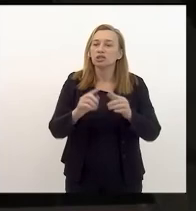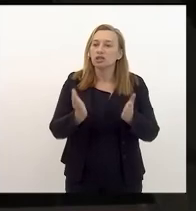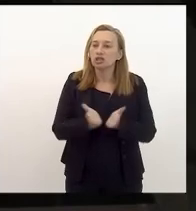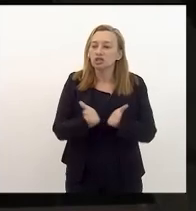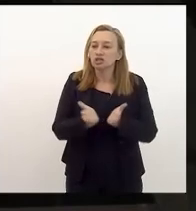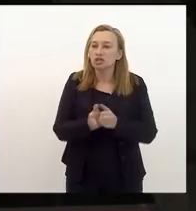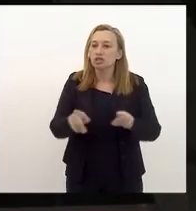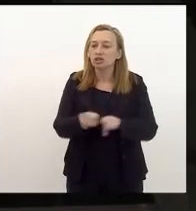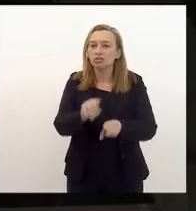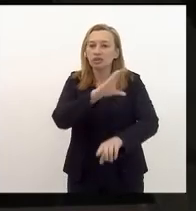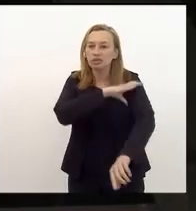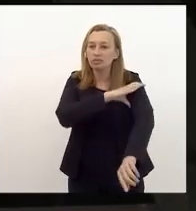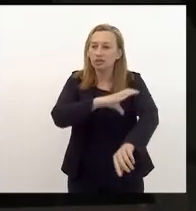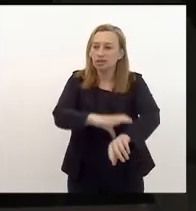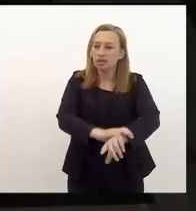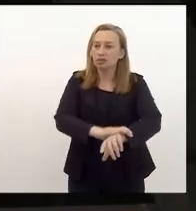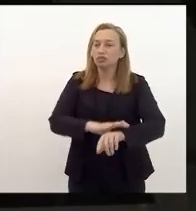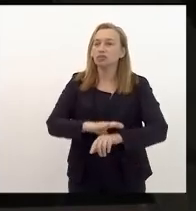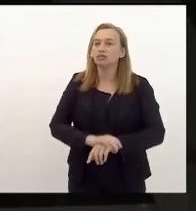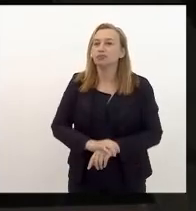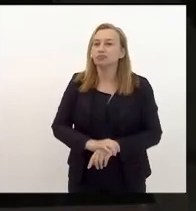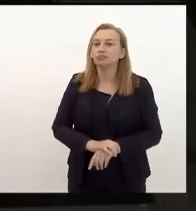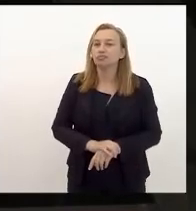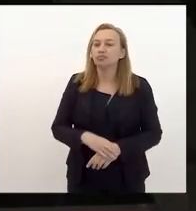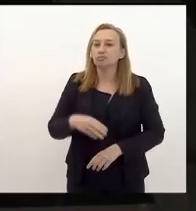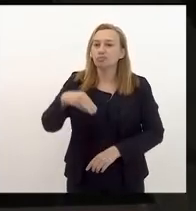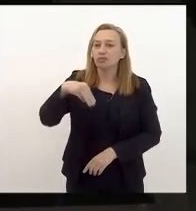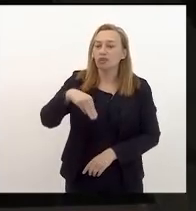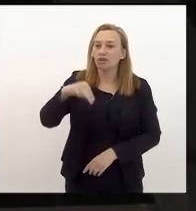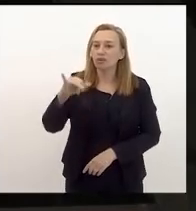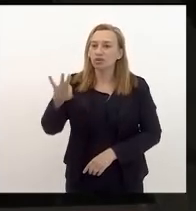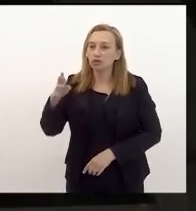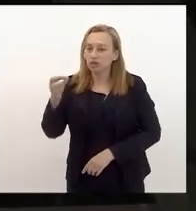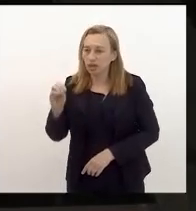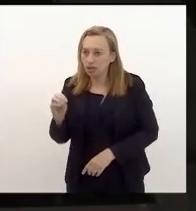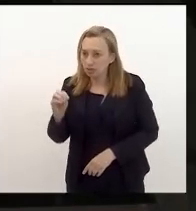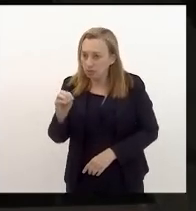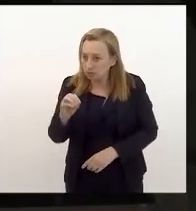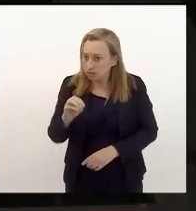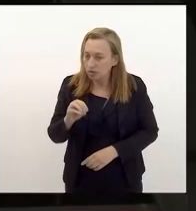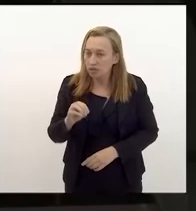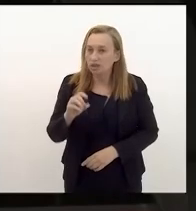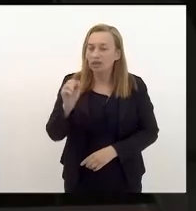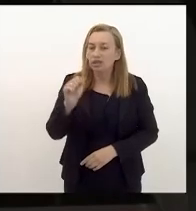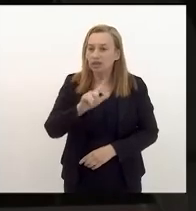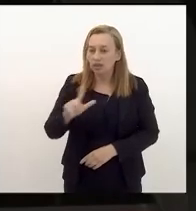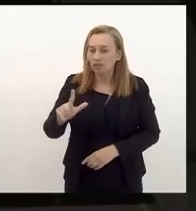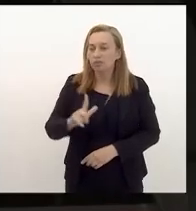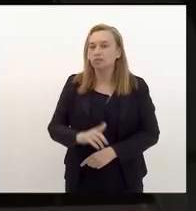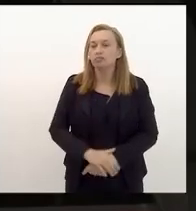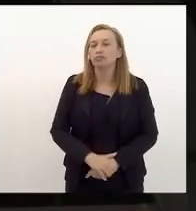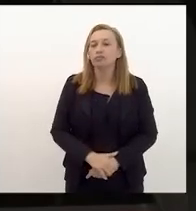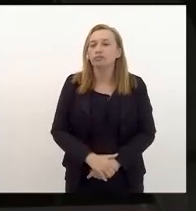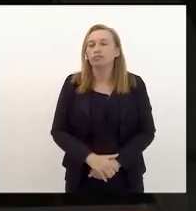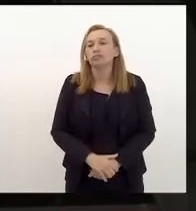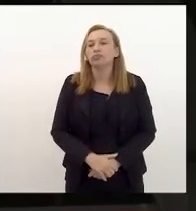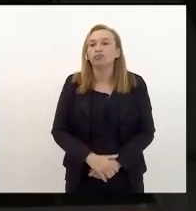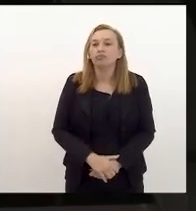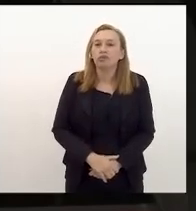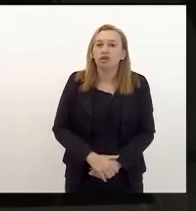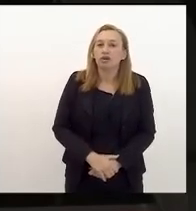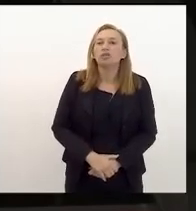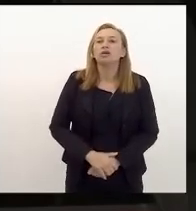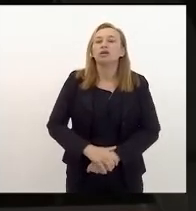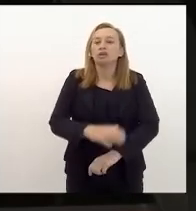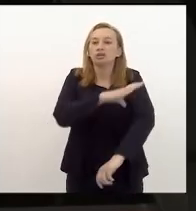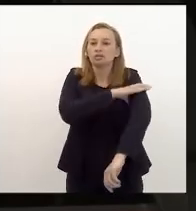Assembleia de Deus, com os missionários Gunnar Vingre e Daniel Bergsen. E a Assembleia